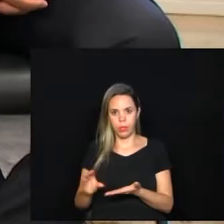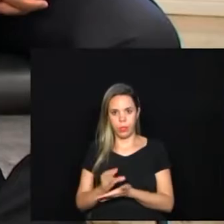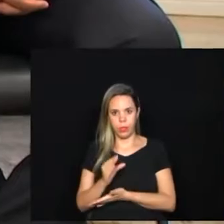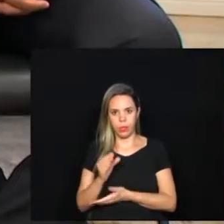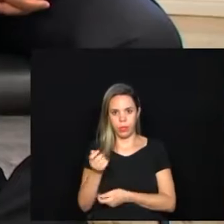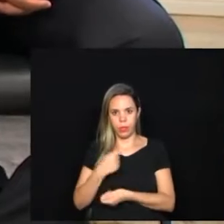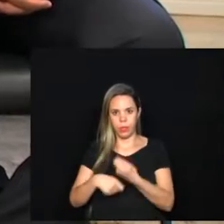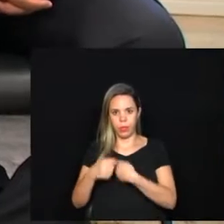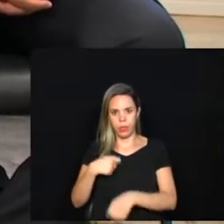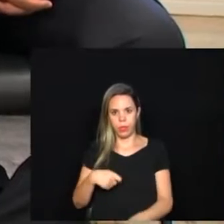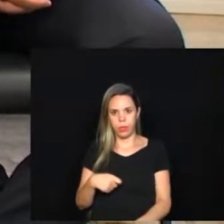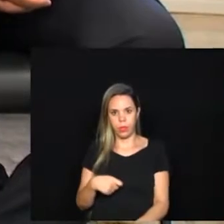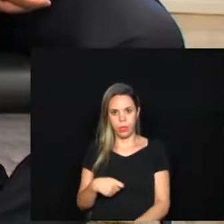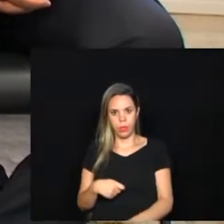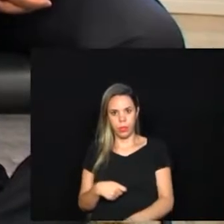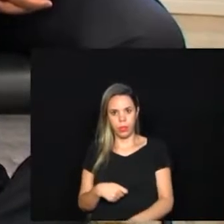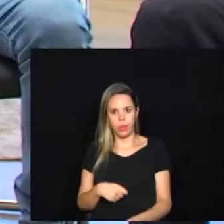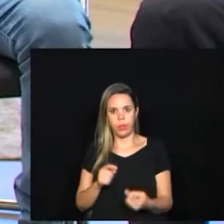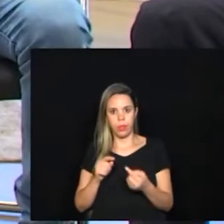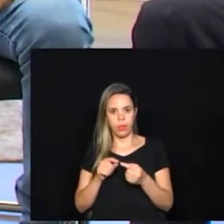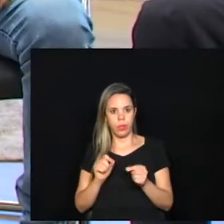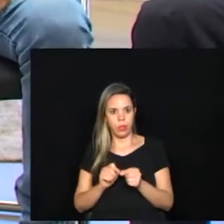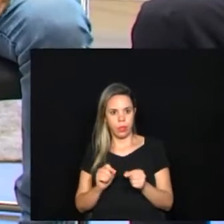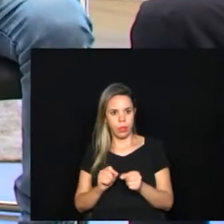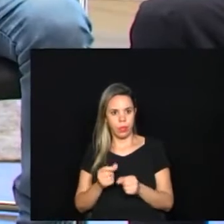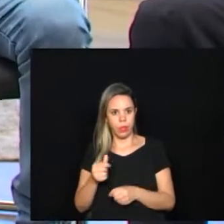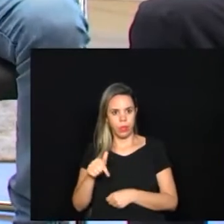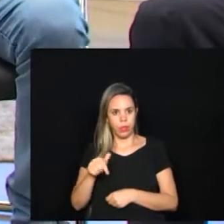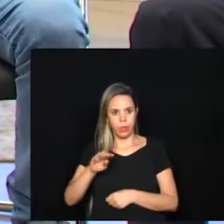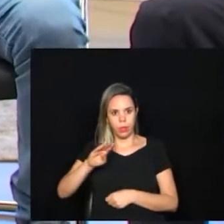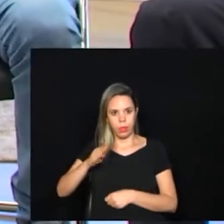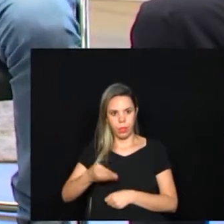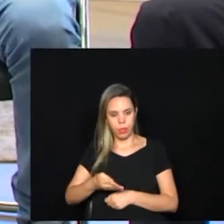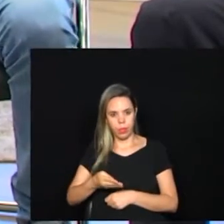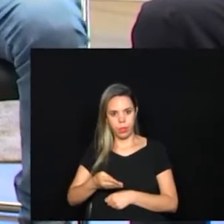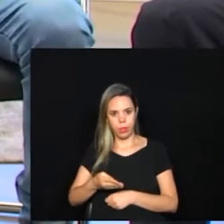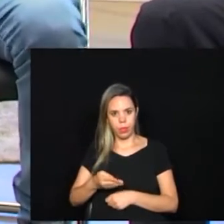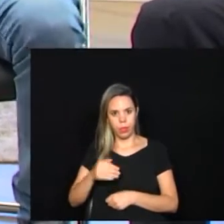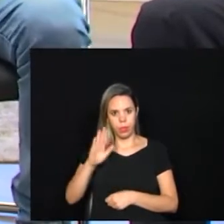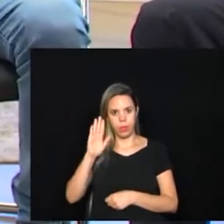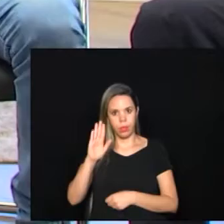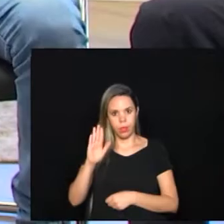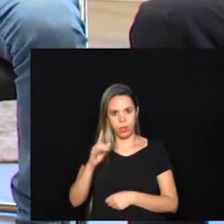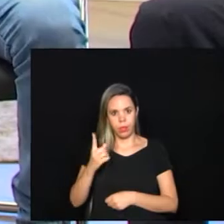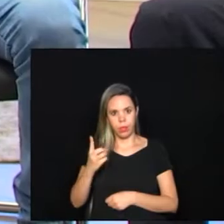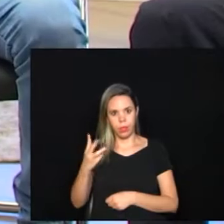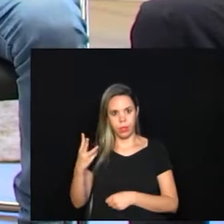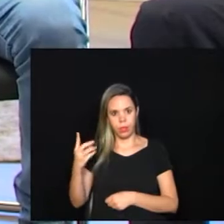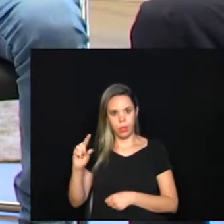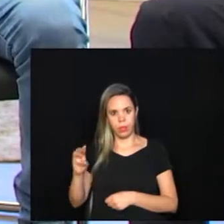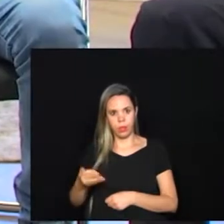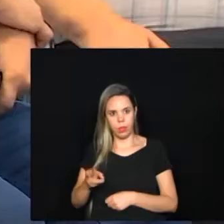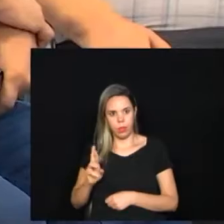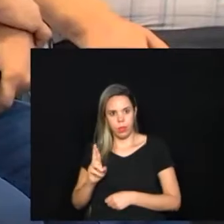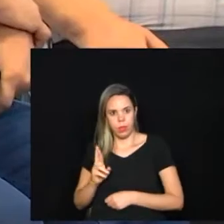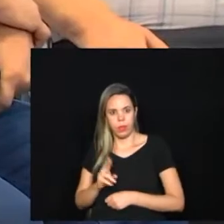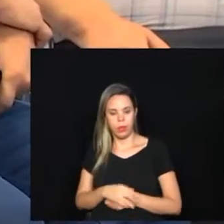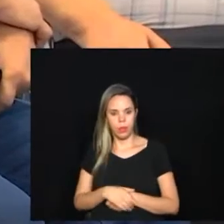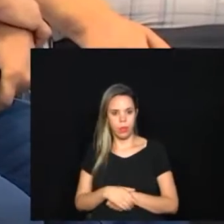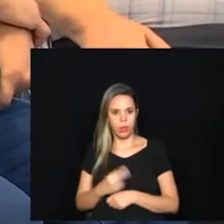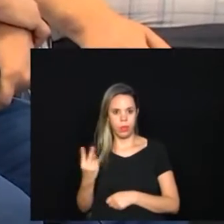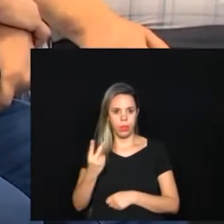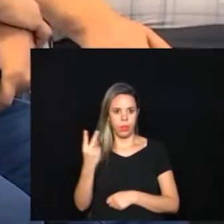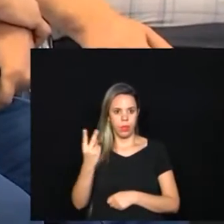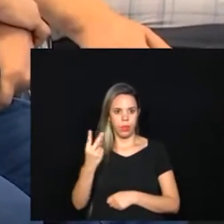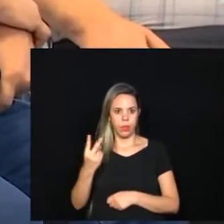da administração direta e indireta de 7 bilhões e um pouco mais de 131 milhões de reais. Valor